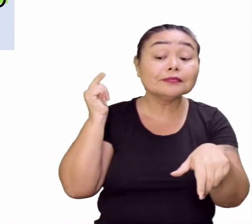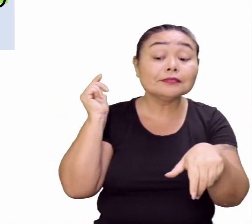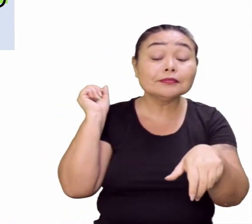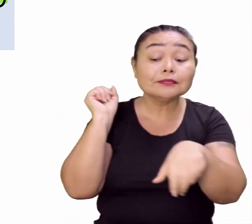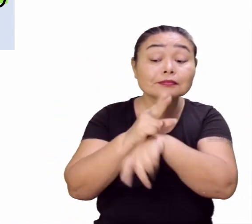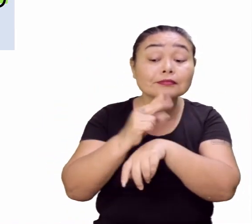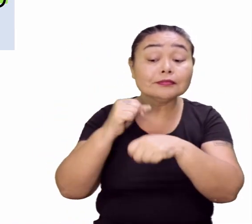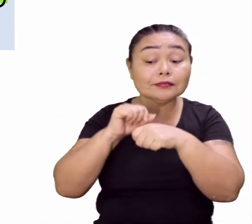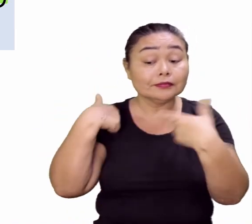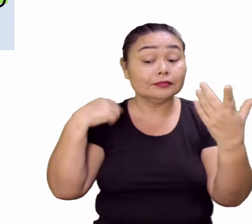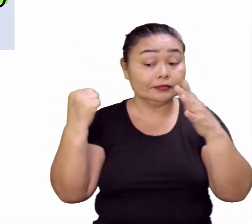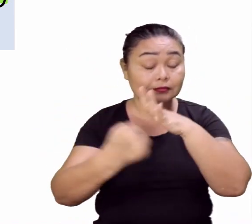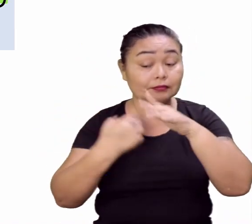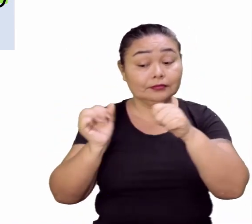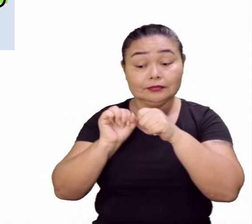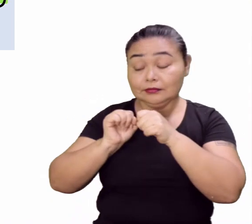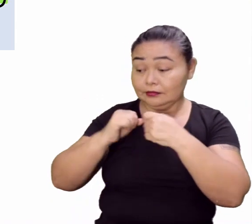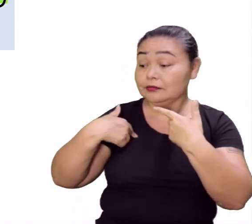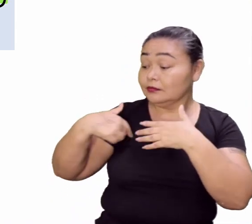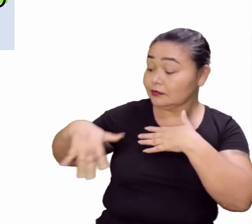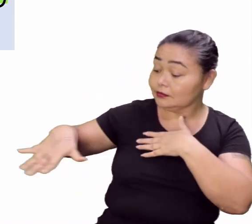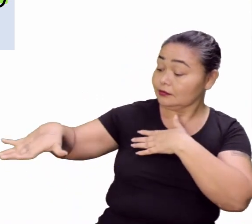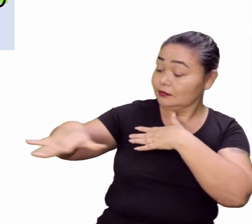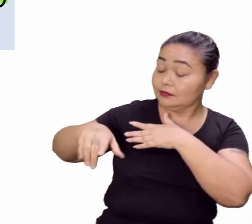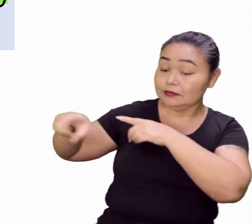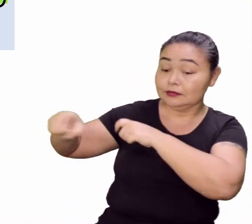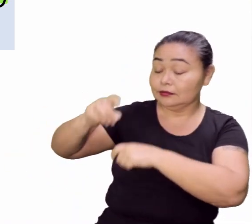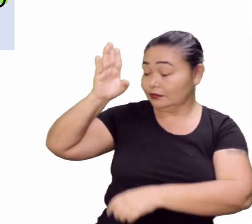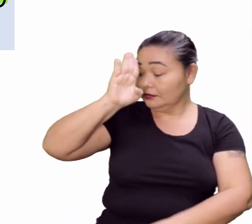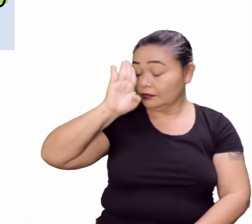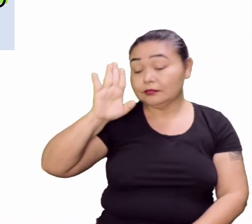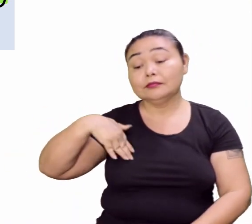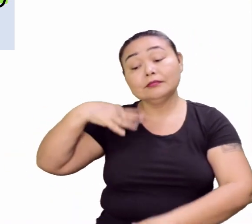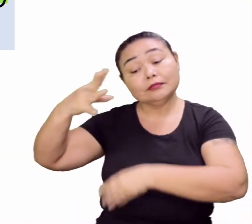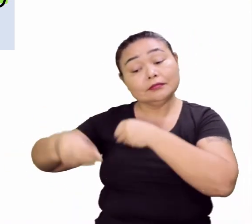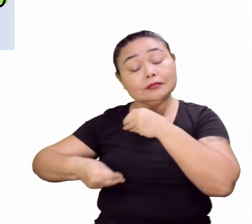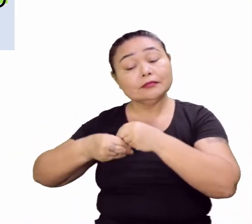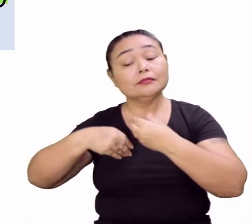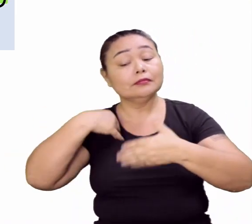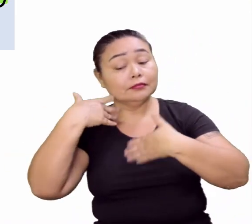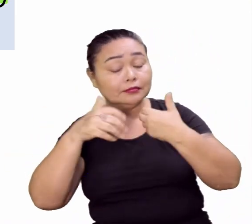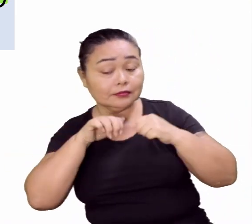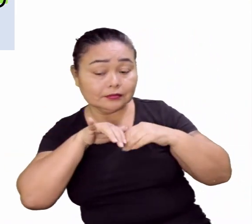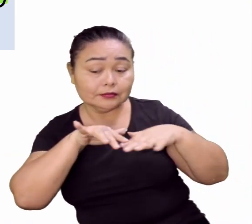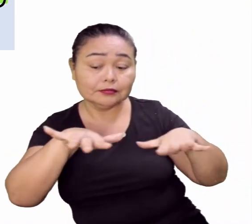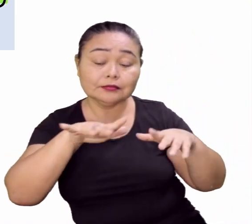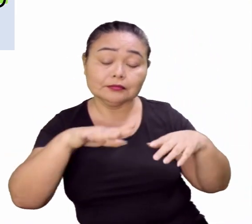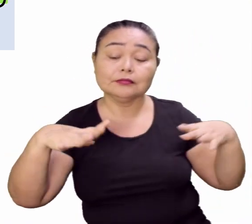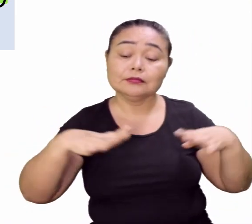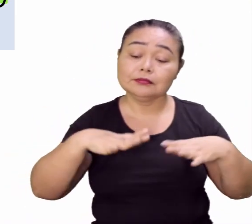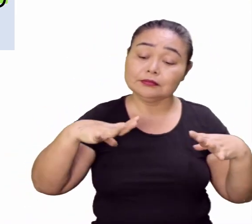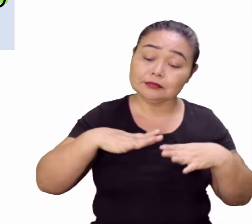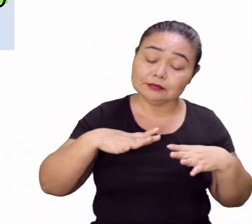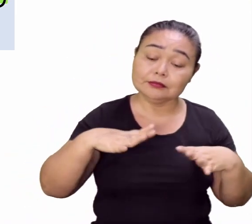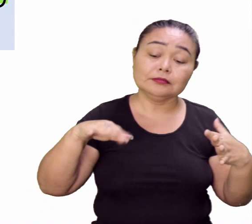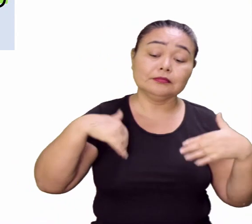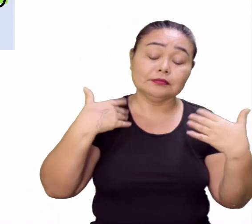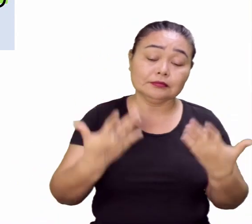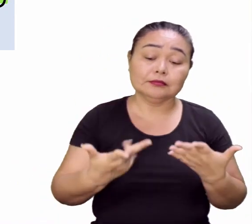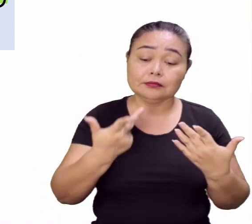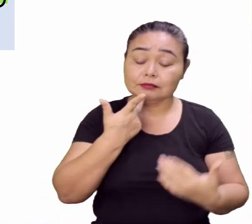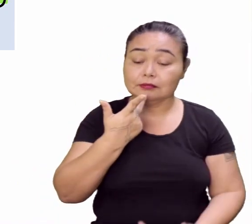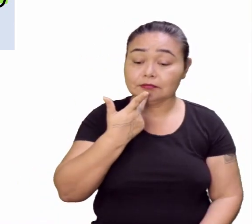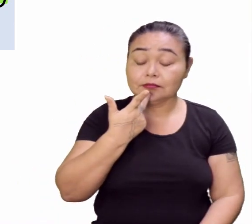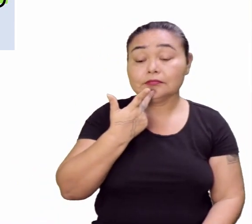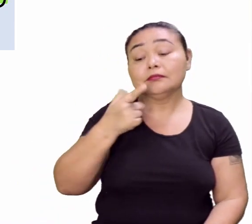Brasil também contribuiu para esse processo migratório em direção da cidade. Por isso que a gente fala que